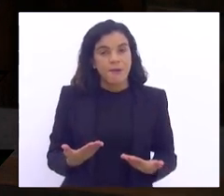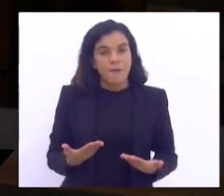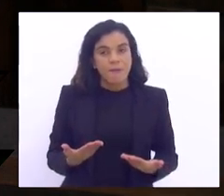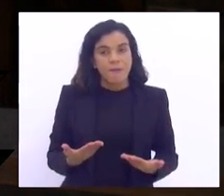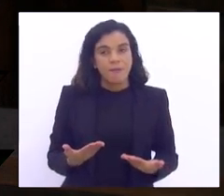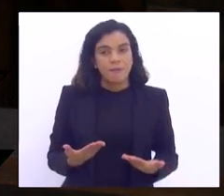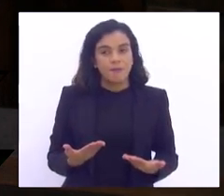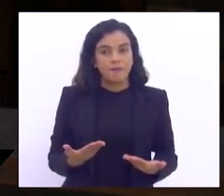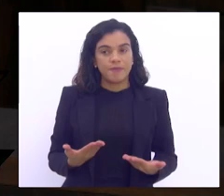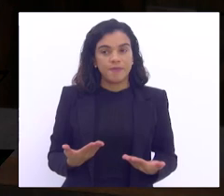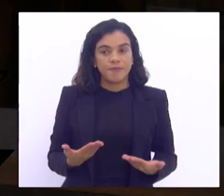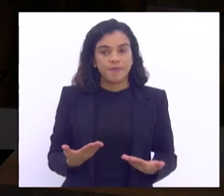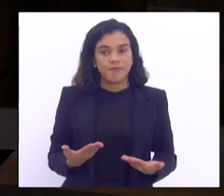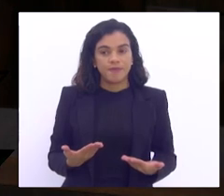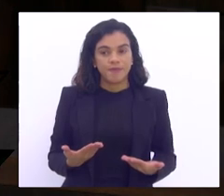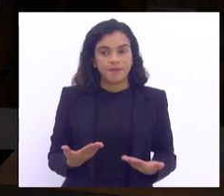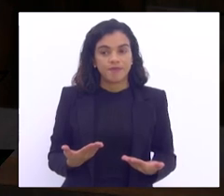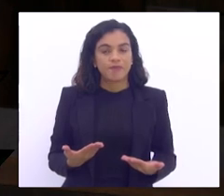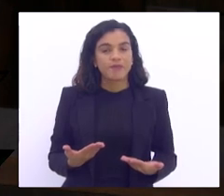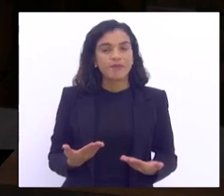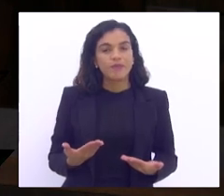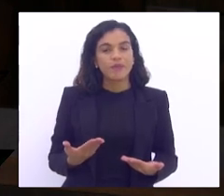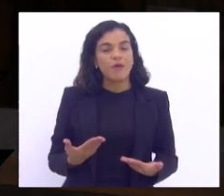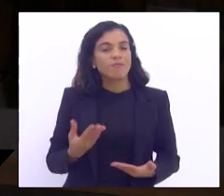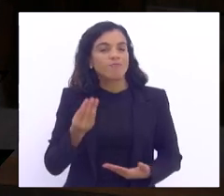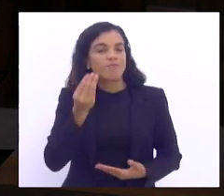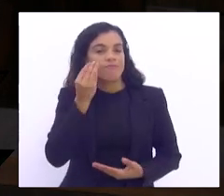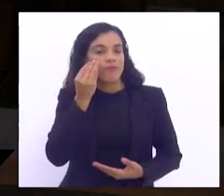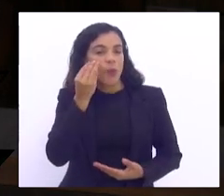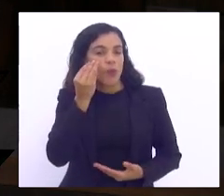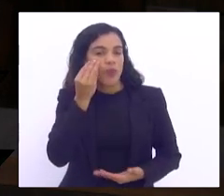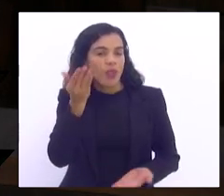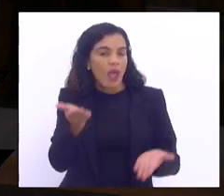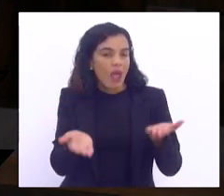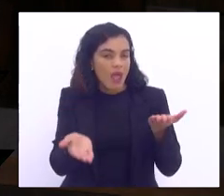é assim que, num teste de proporcionalidade,